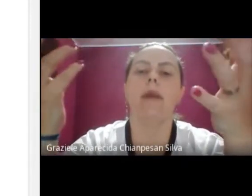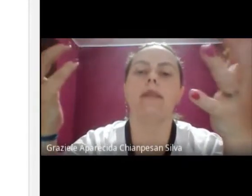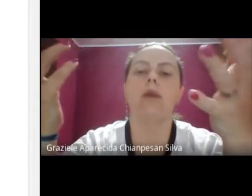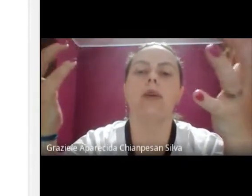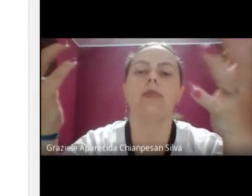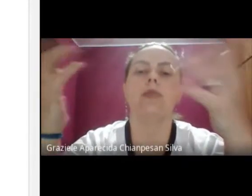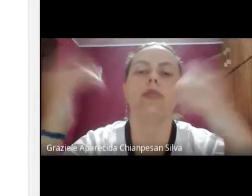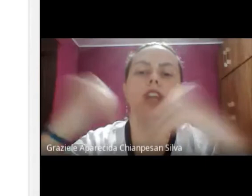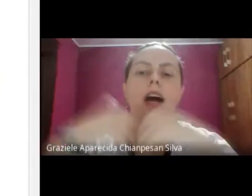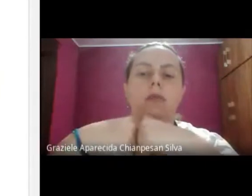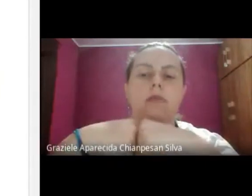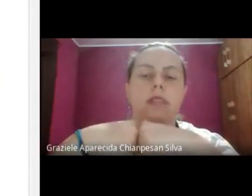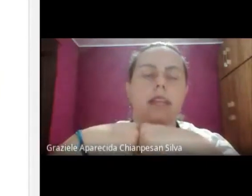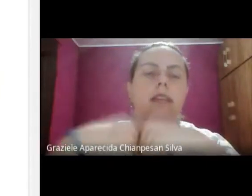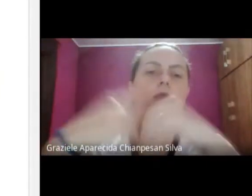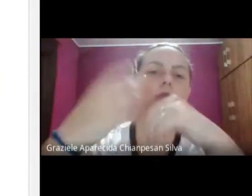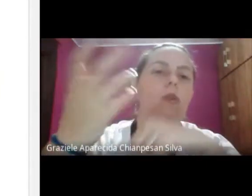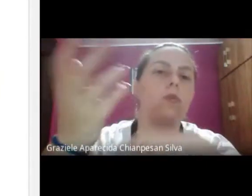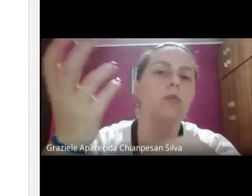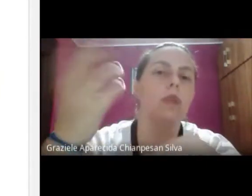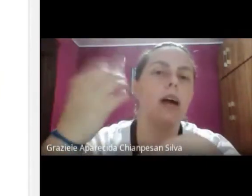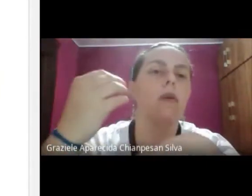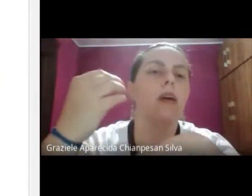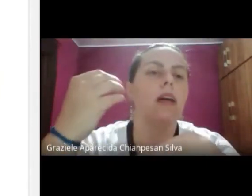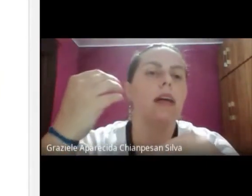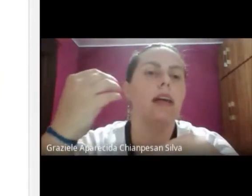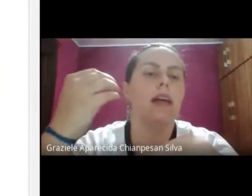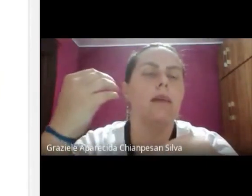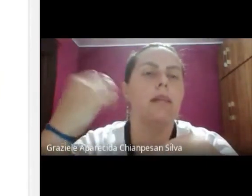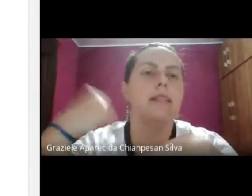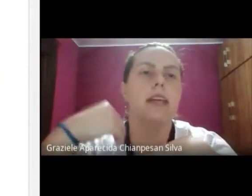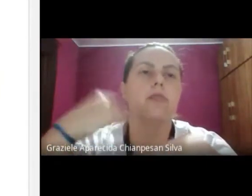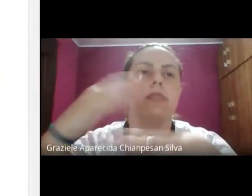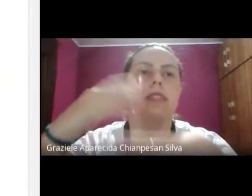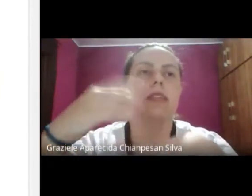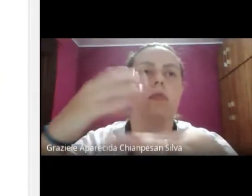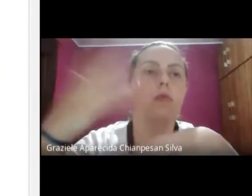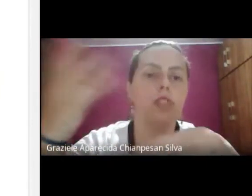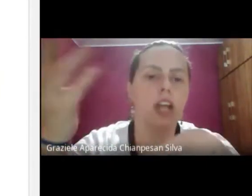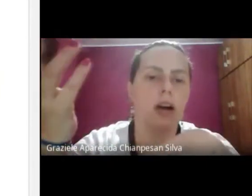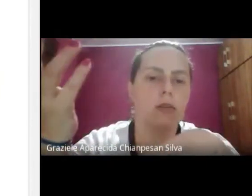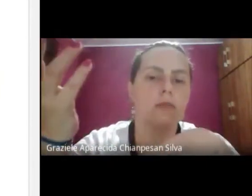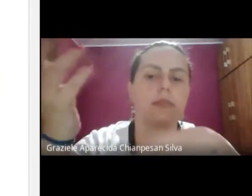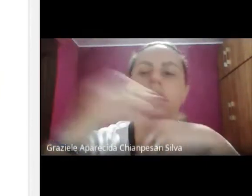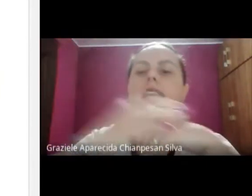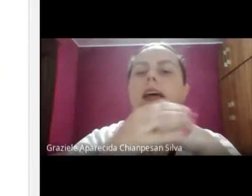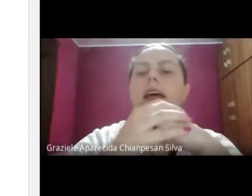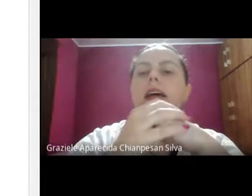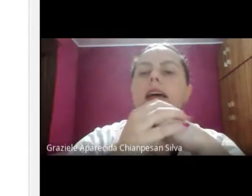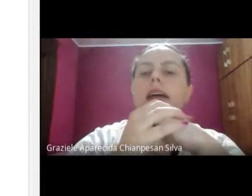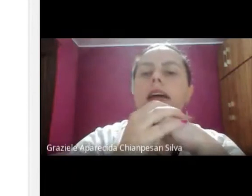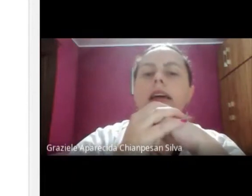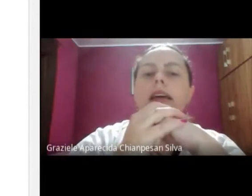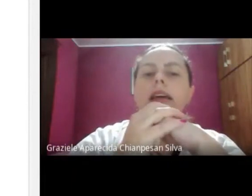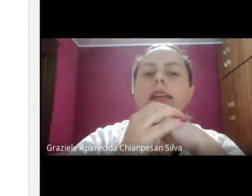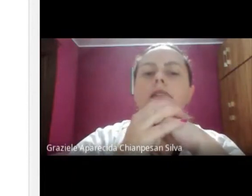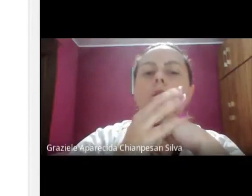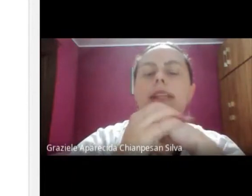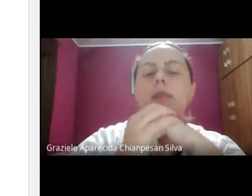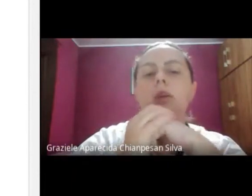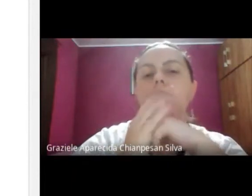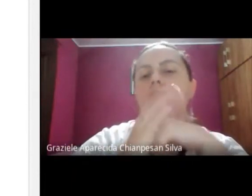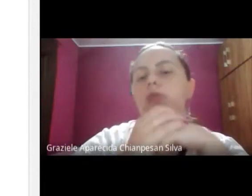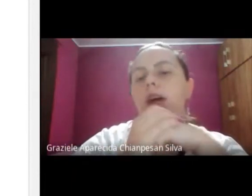como patrimônio mundial, né? Não só cultural brasileiro, mas sim mundial, né?